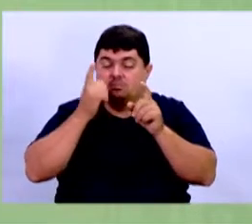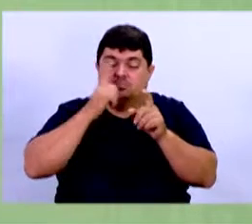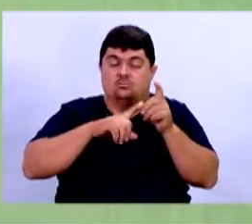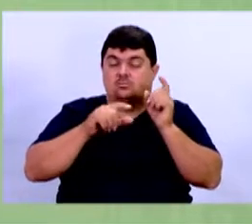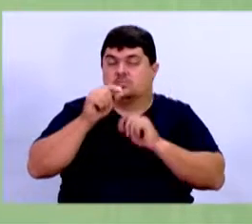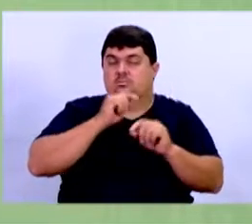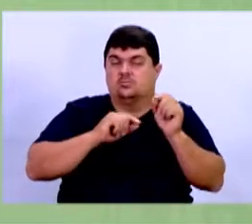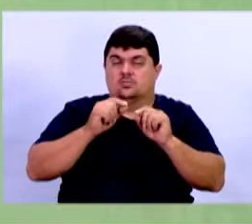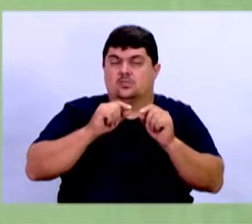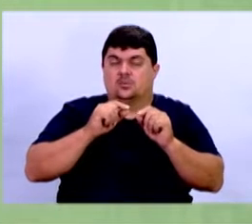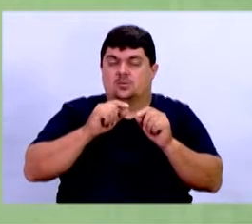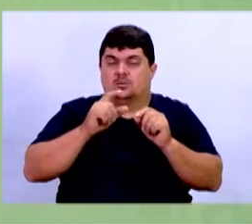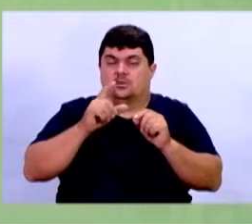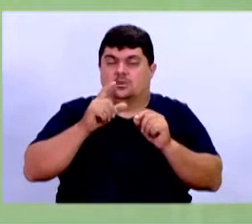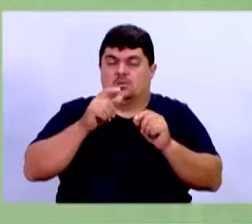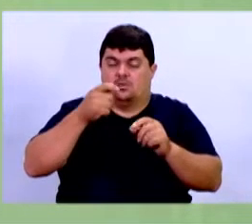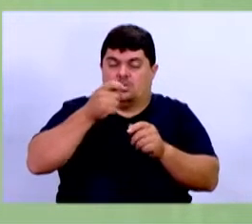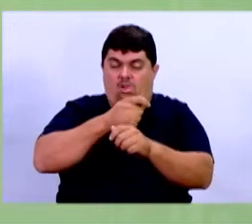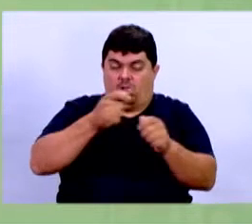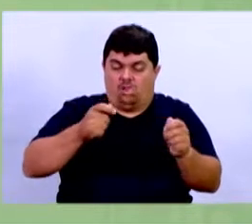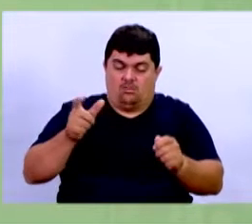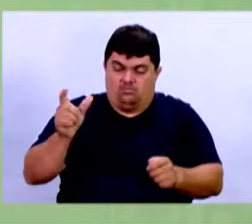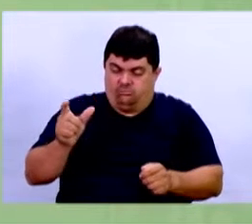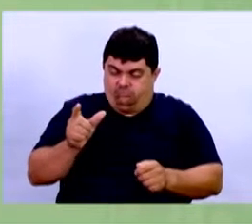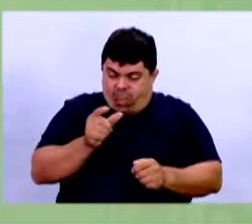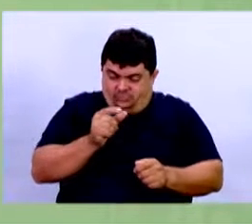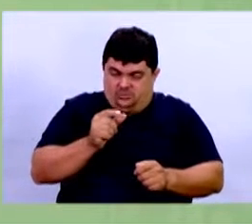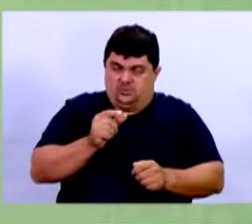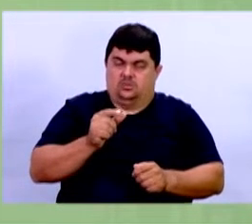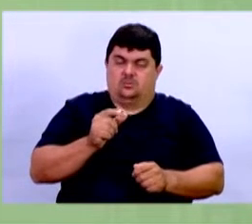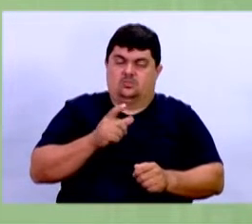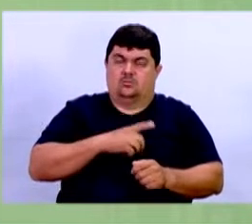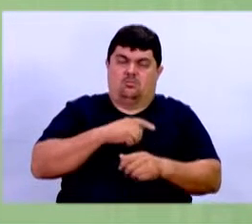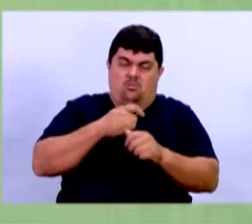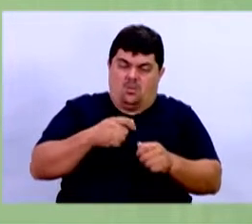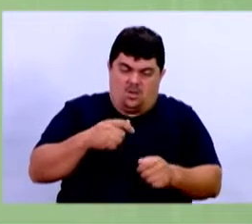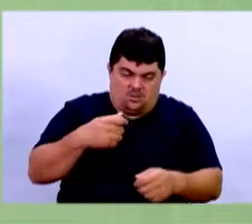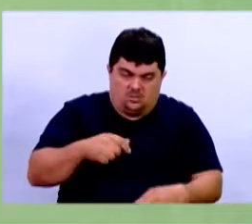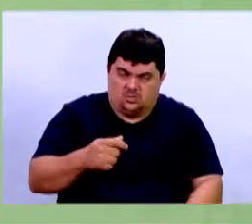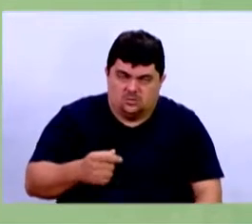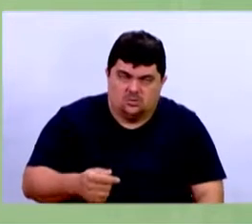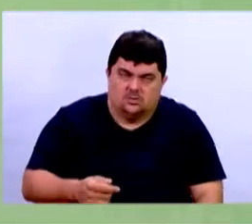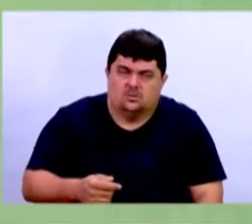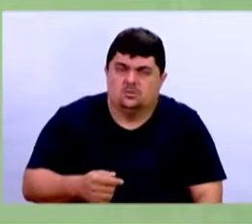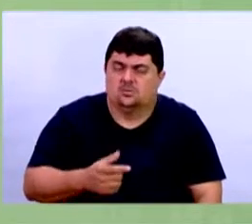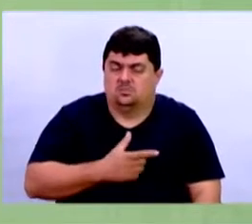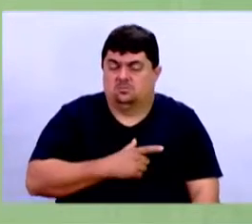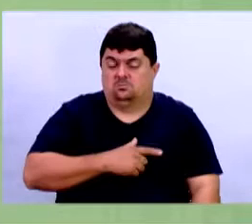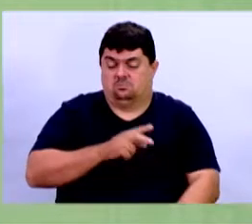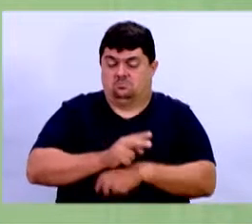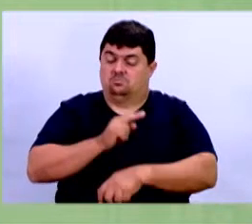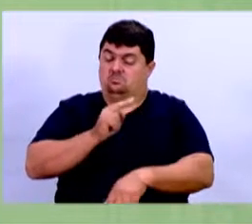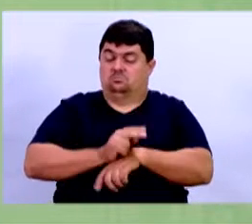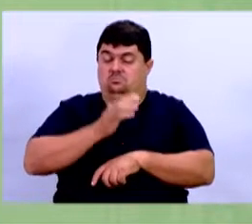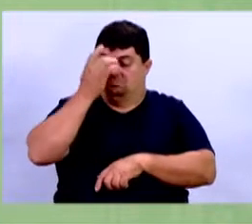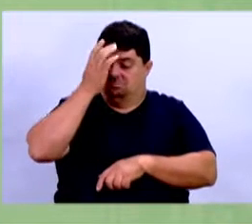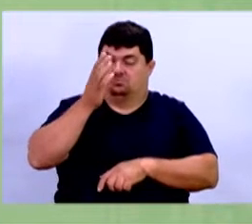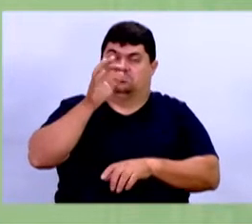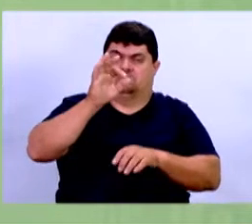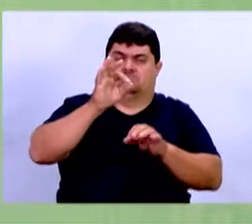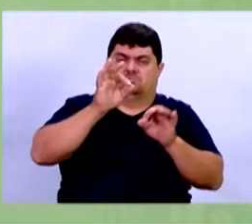proporciona economia em escala. Pelo fato de ser centralizado, ele reduz custos de operação e gerenciamento, com a